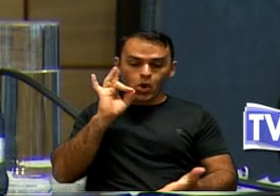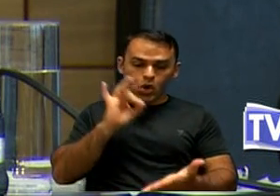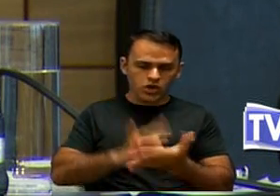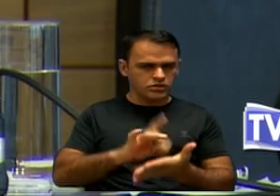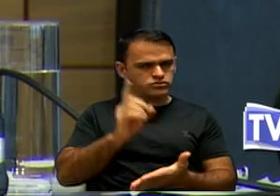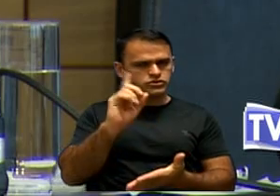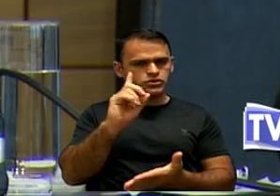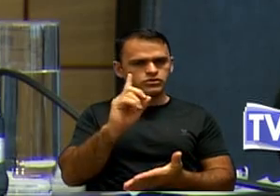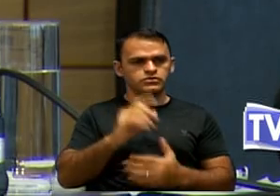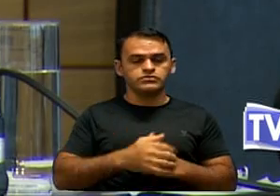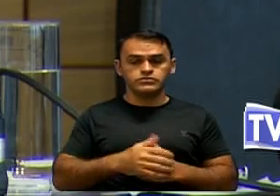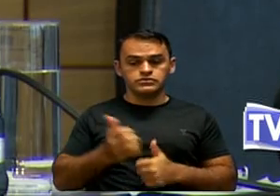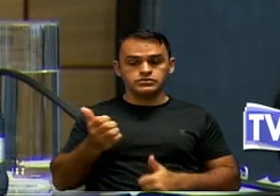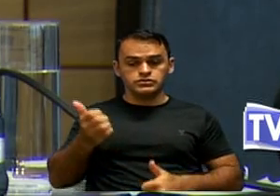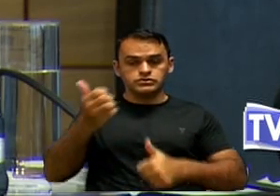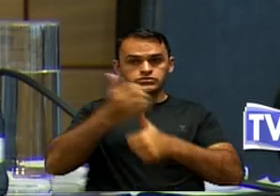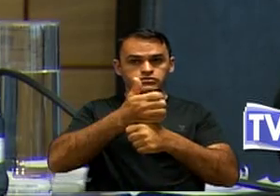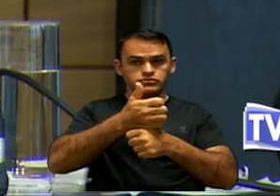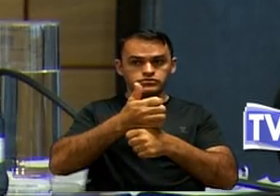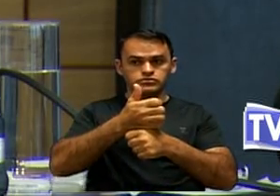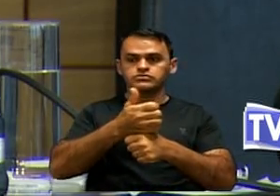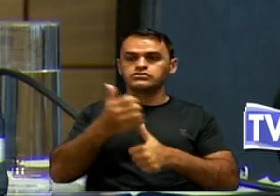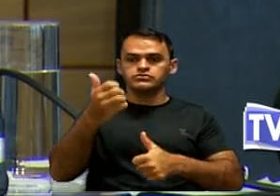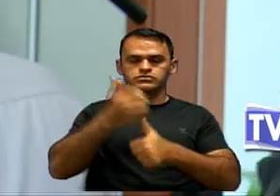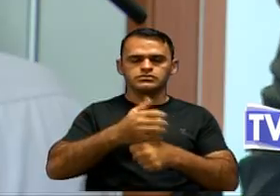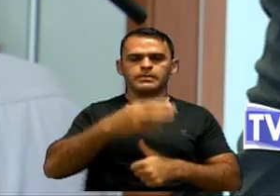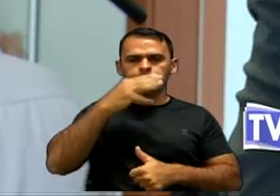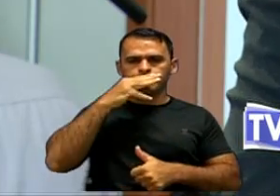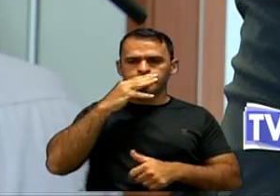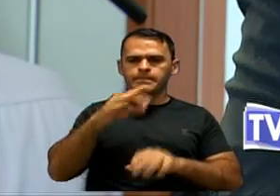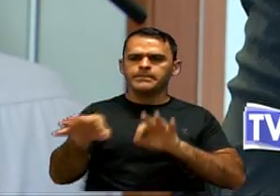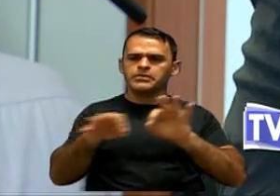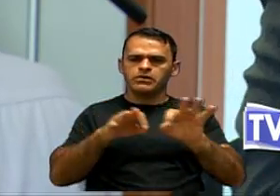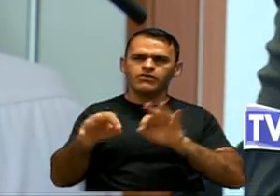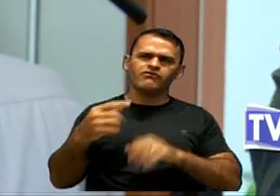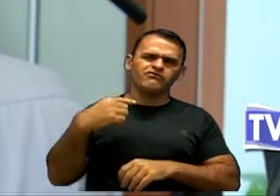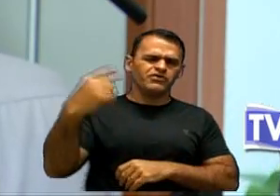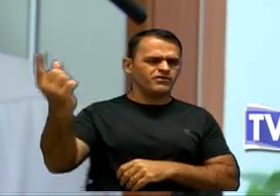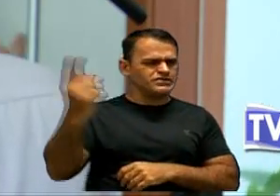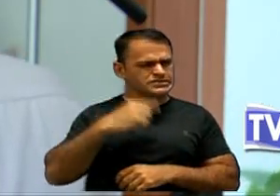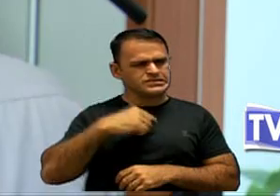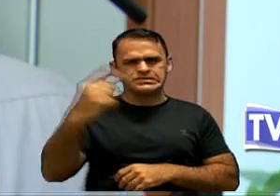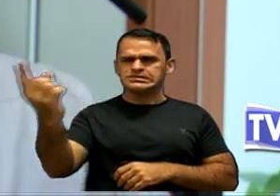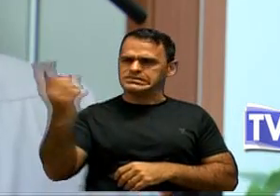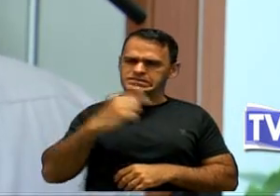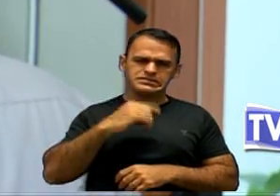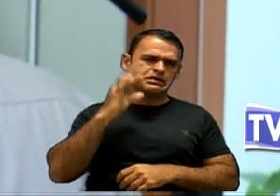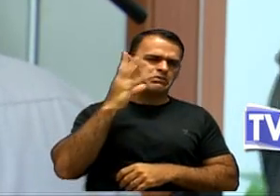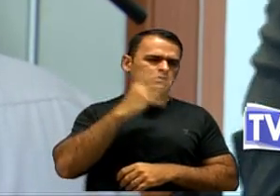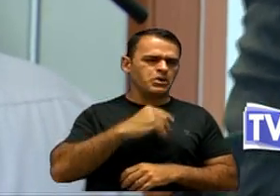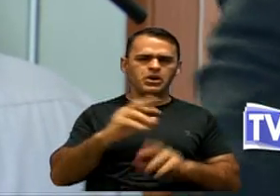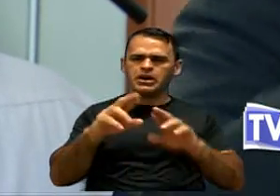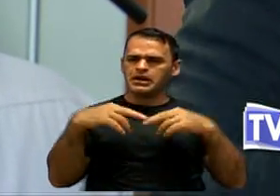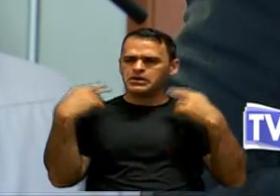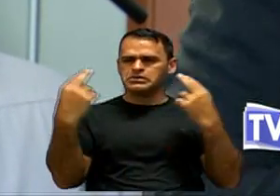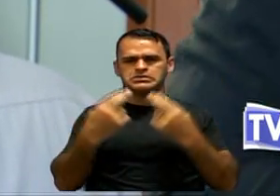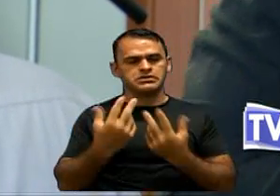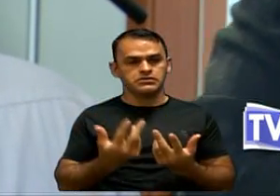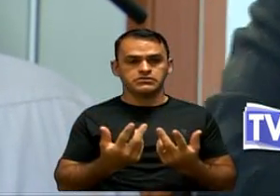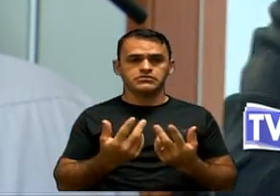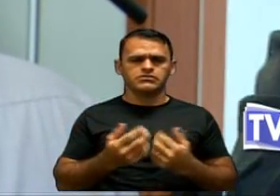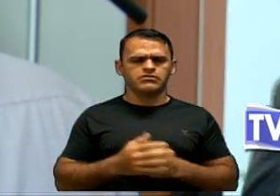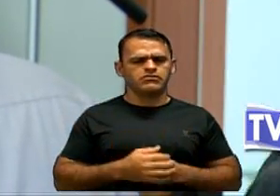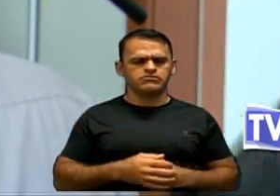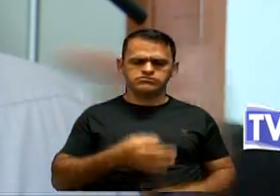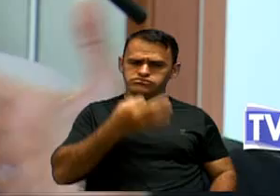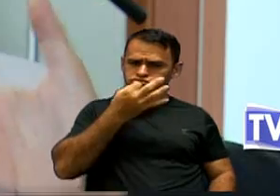nele. O substitutivo que o Martinez me ajudou muito, que foi e voltou, com reunião com o secretário. Se eu fosse o prefeito,